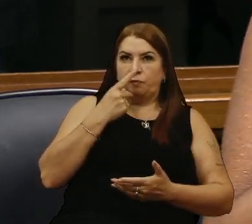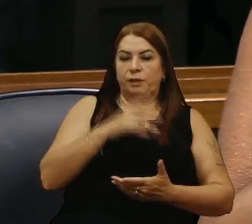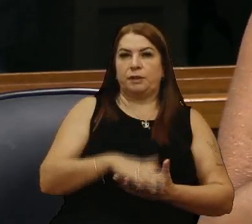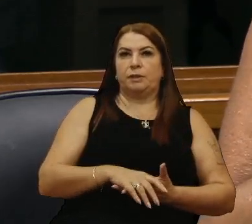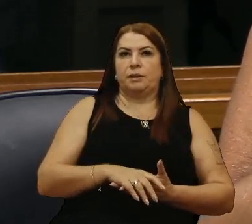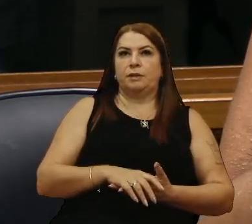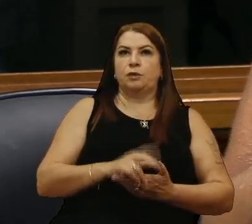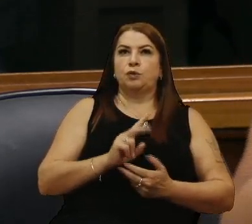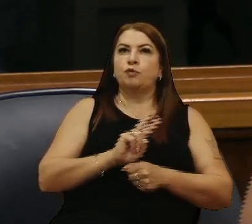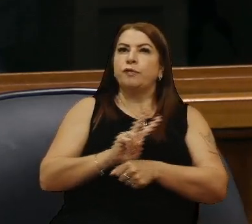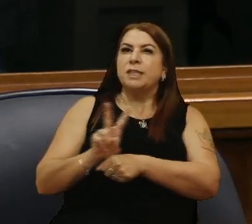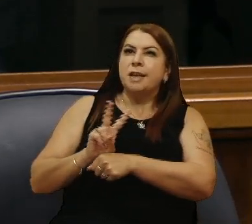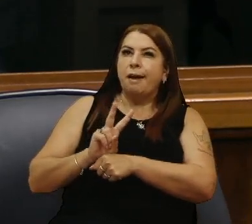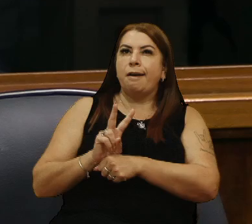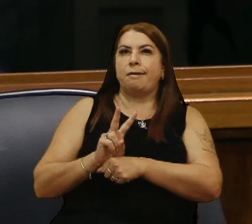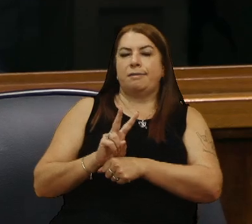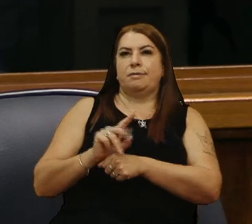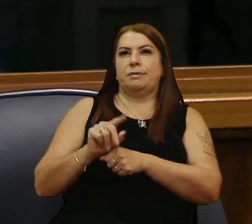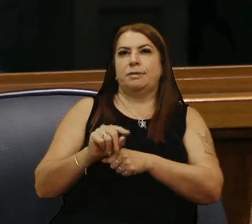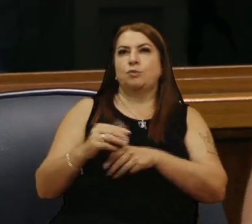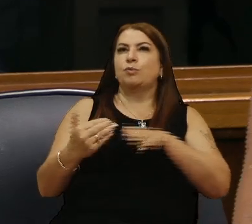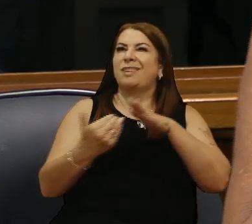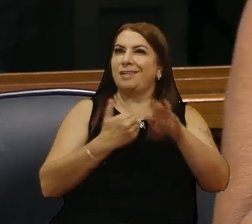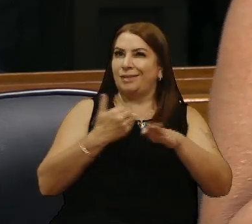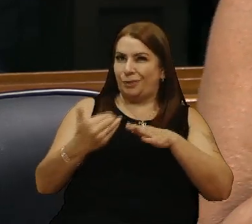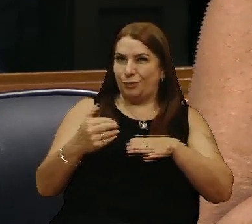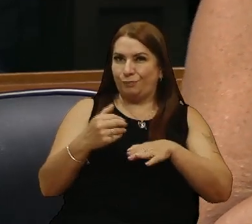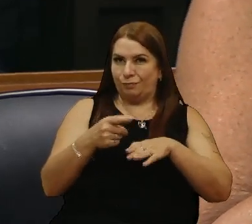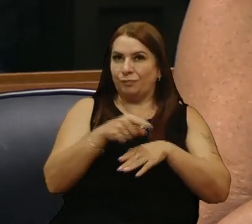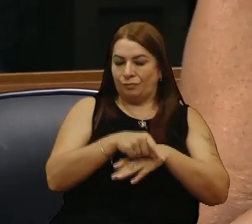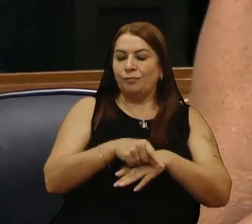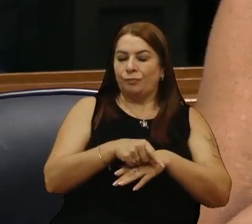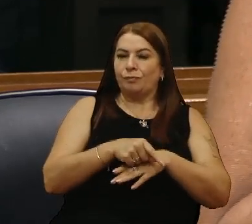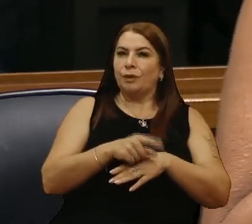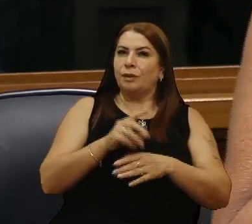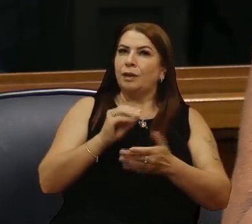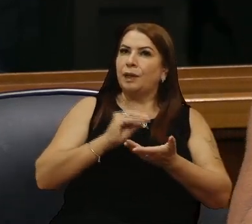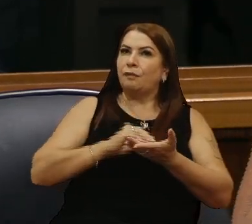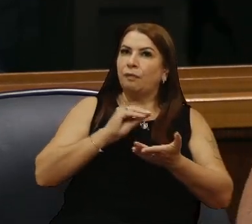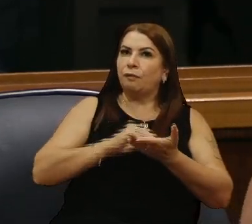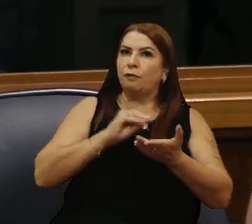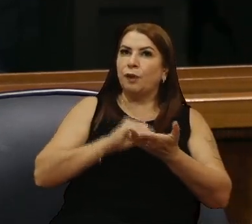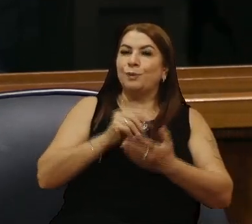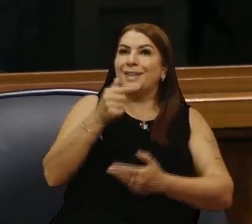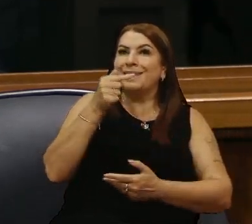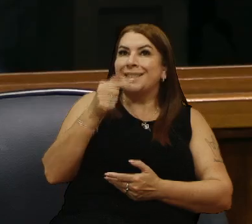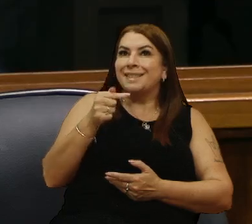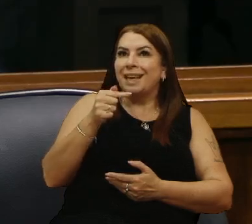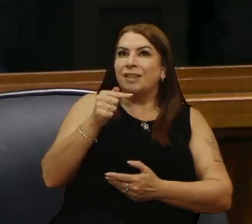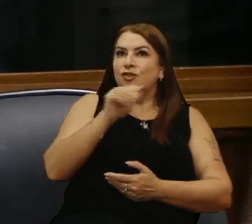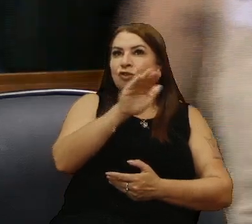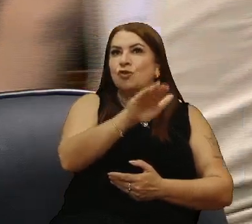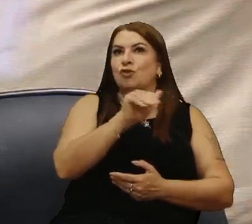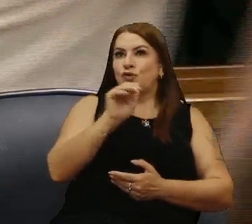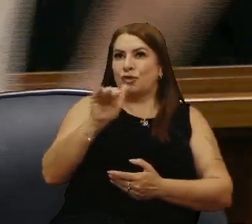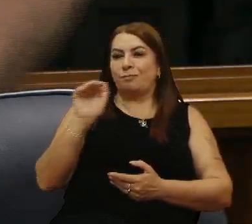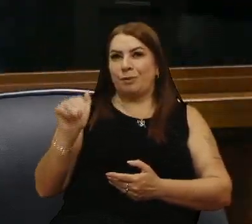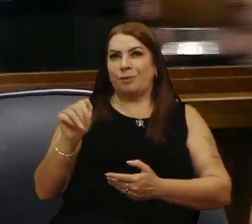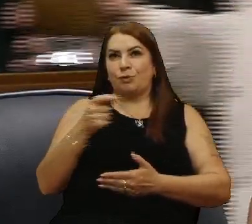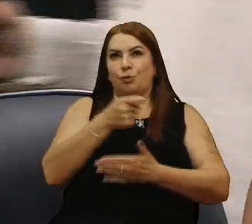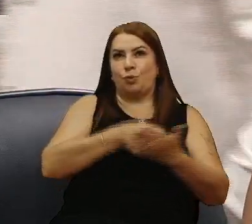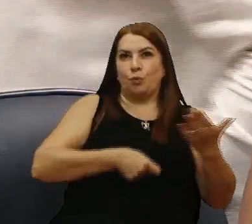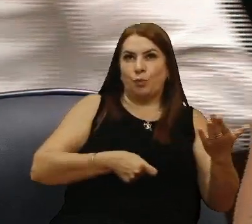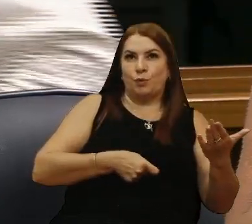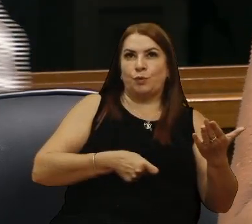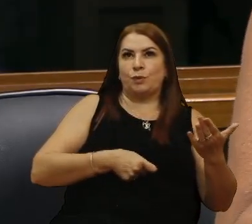dos fiscais de trânsito. Os fiscais de trânsito faltam 7 a serem chamados do concurso,